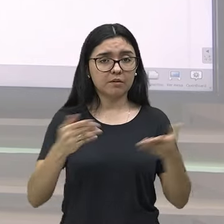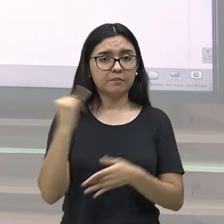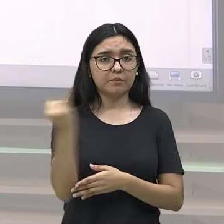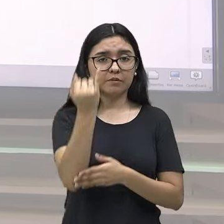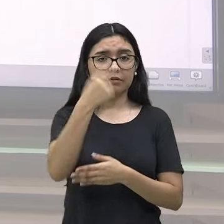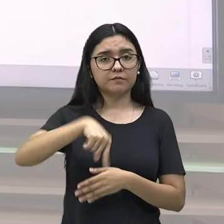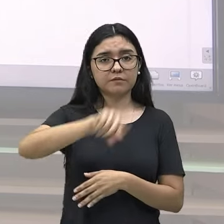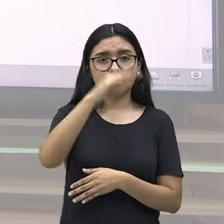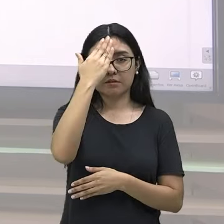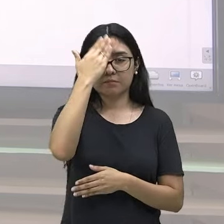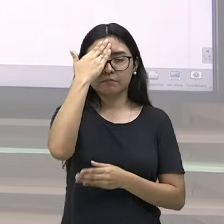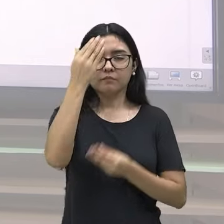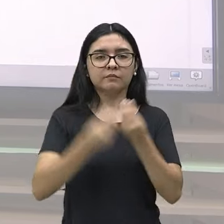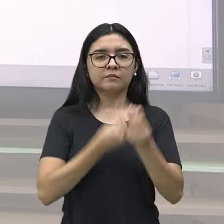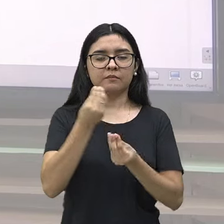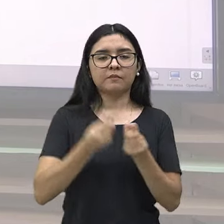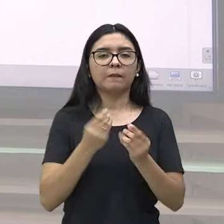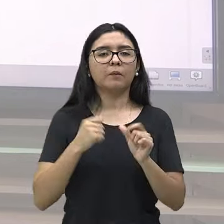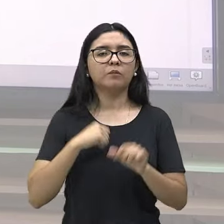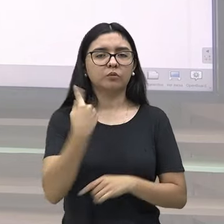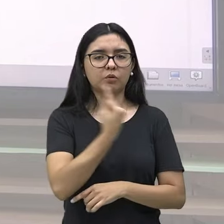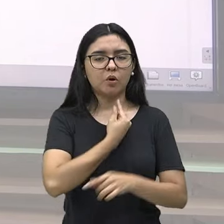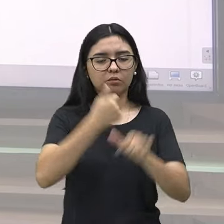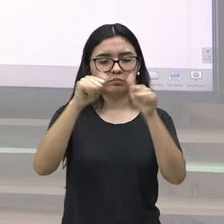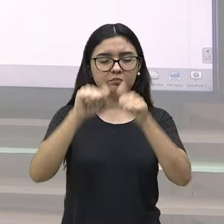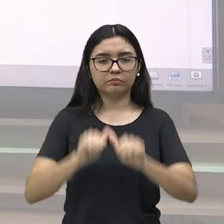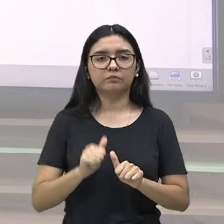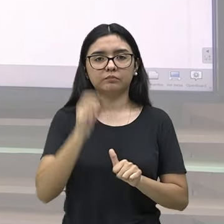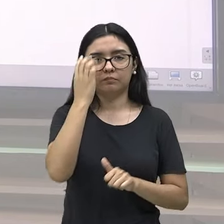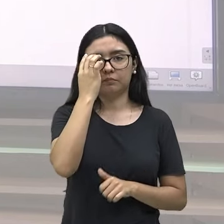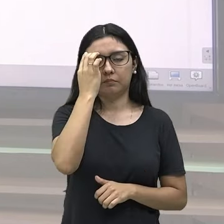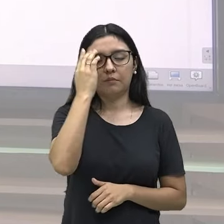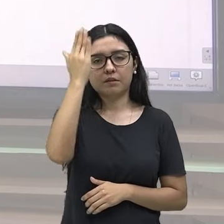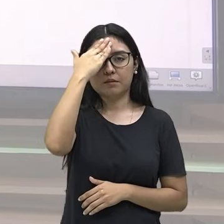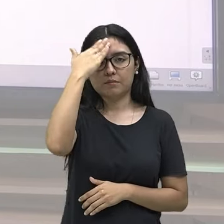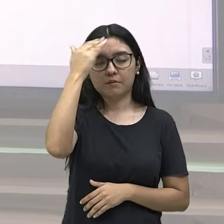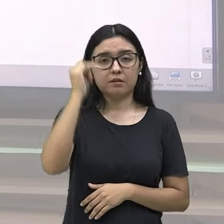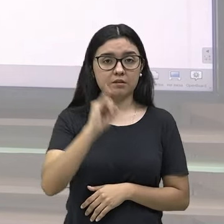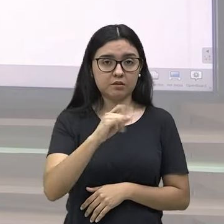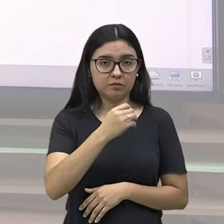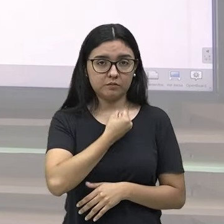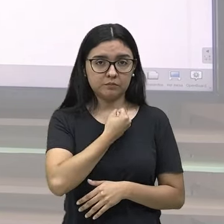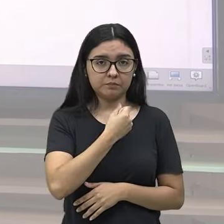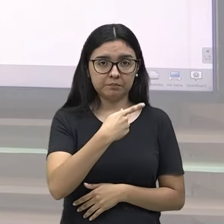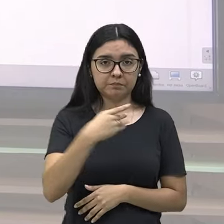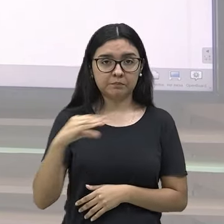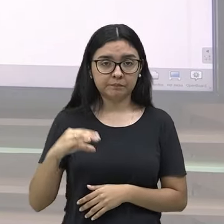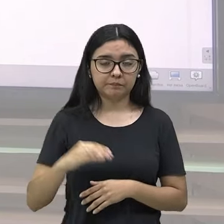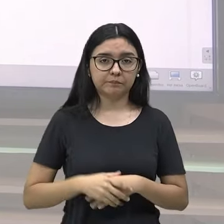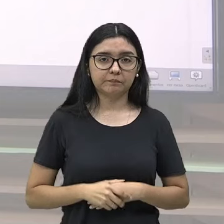saber como que nós fazemos a análise, tá legal? Para saber se o número é primo ou se esse número é um número composto. Tudo